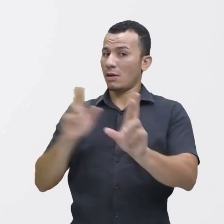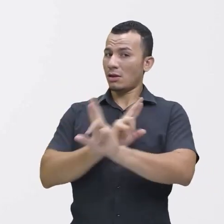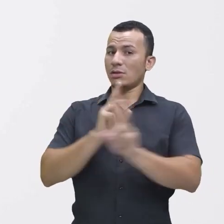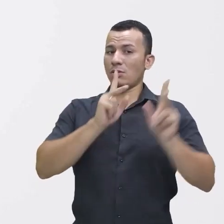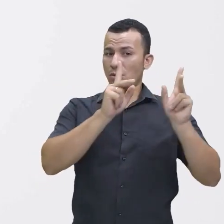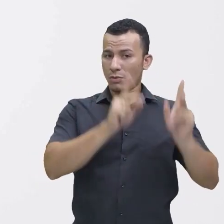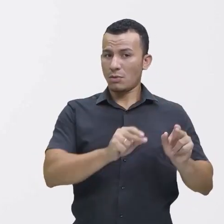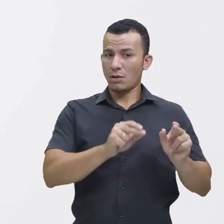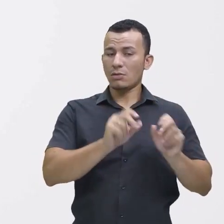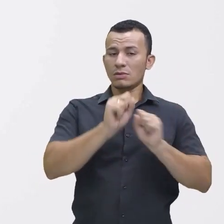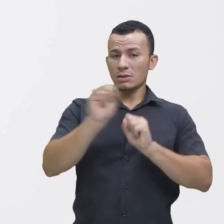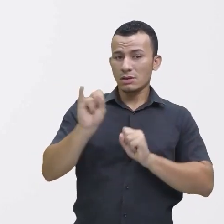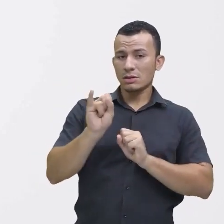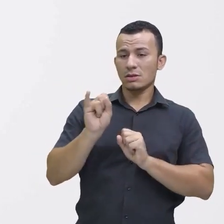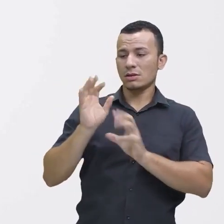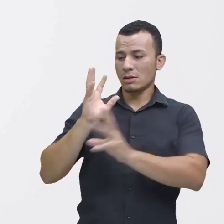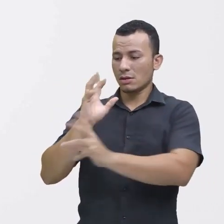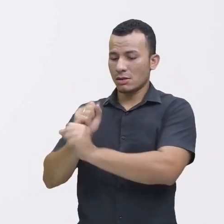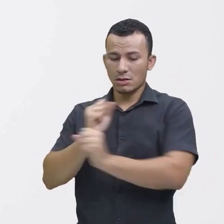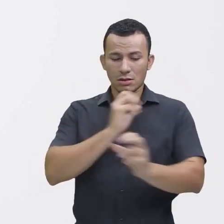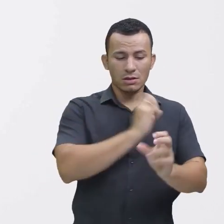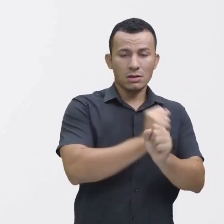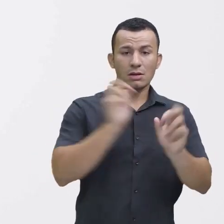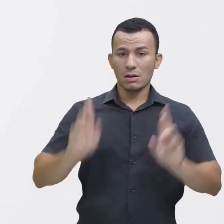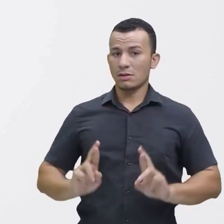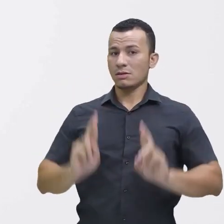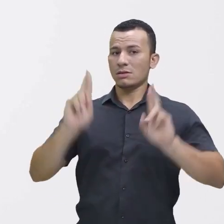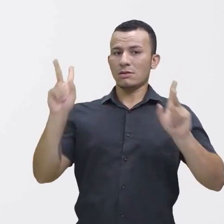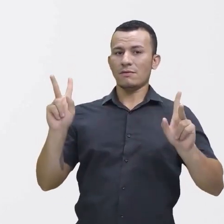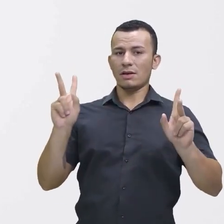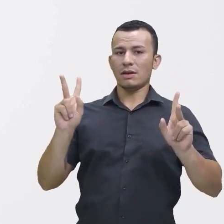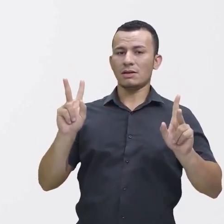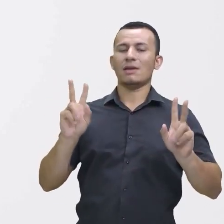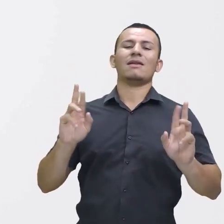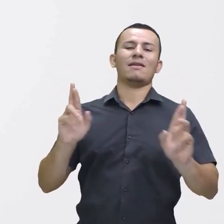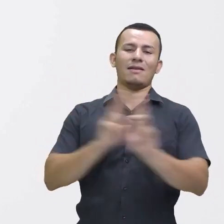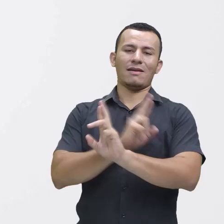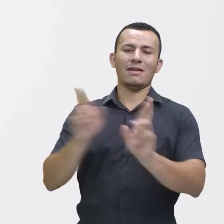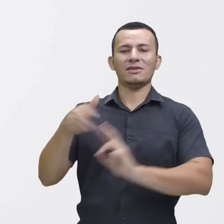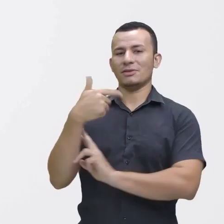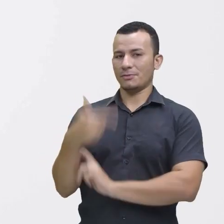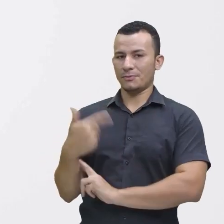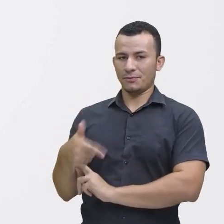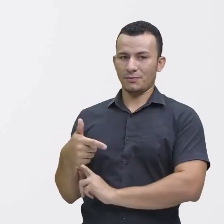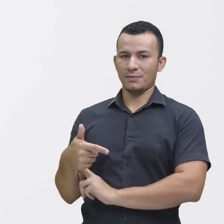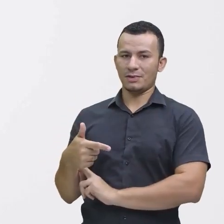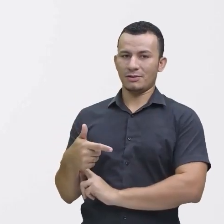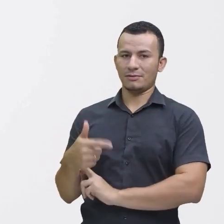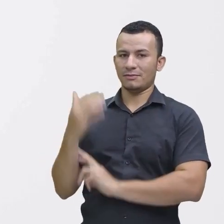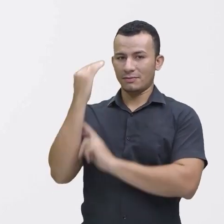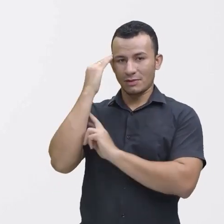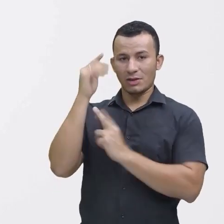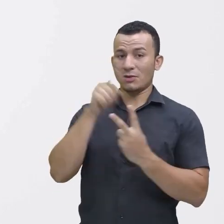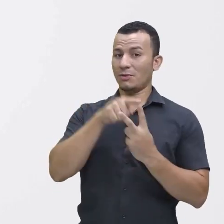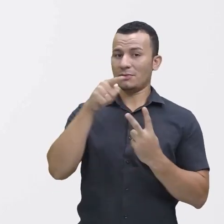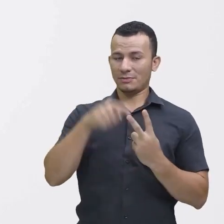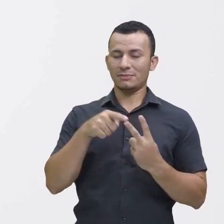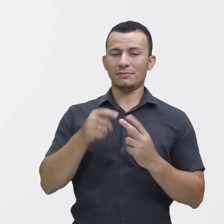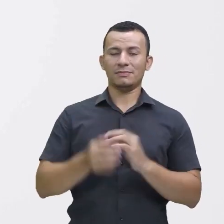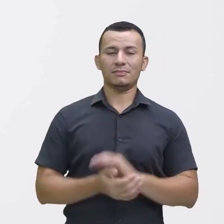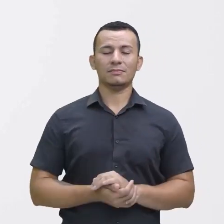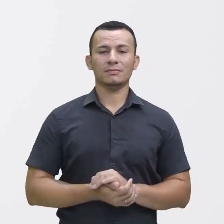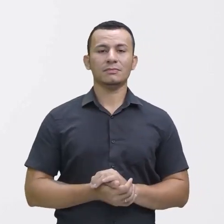igualdade. Se o resultado fosse diferente, seria sentença sem a relação de igualdade. Mas vamos observar aqui